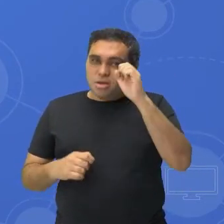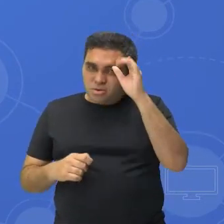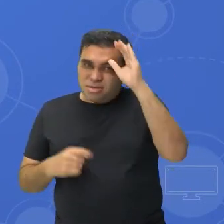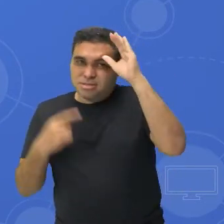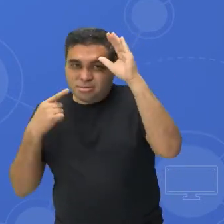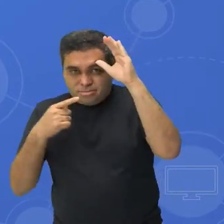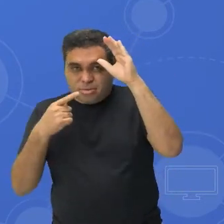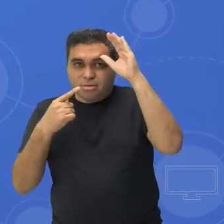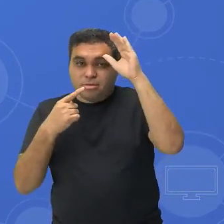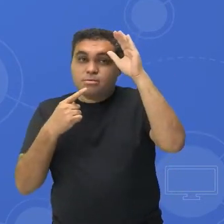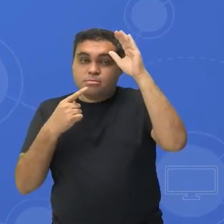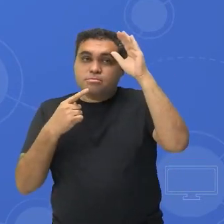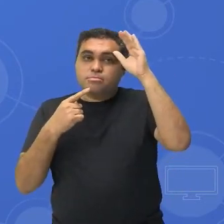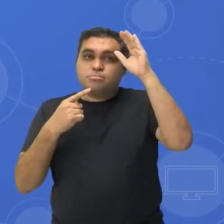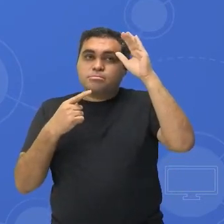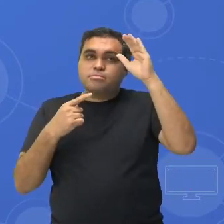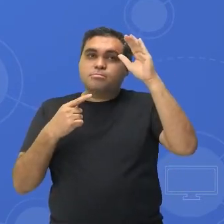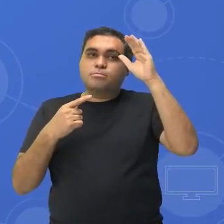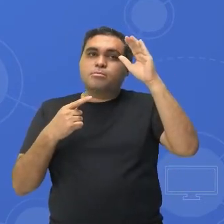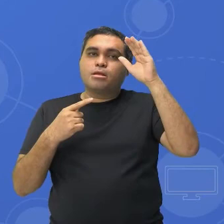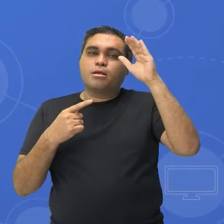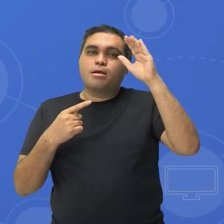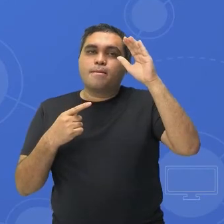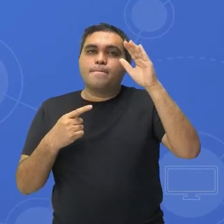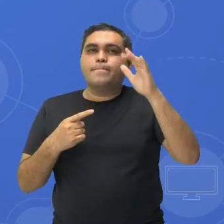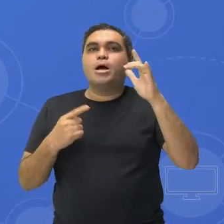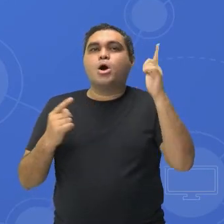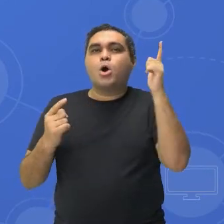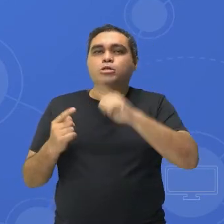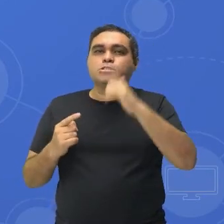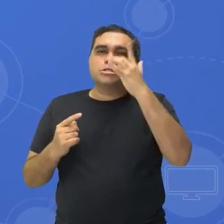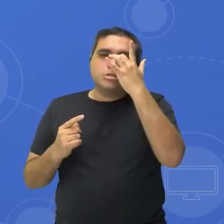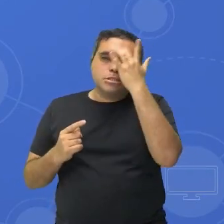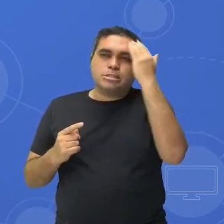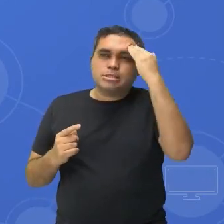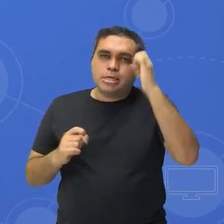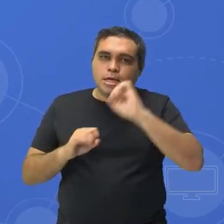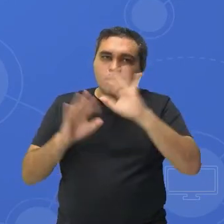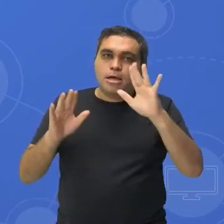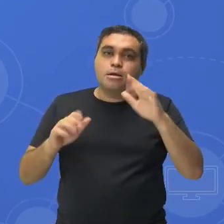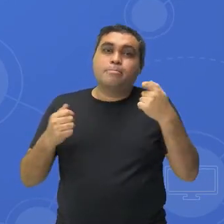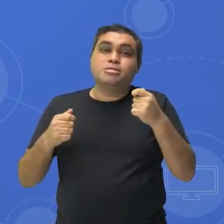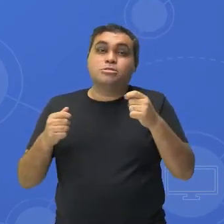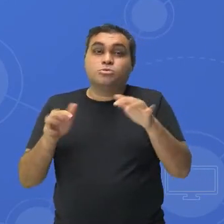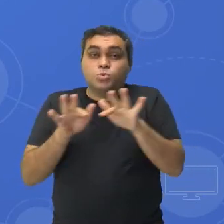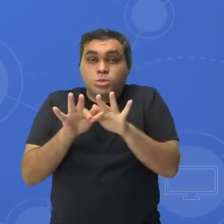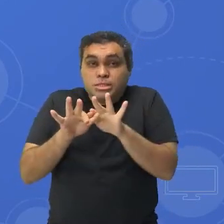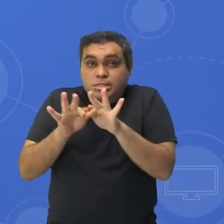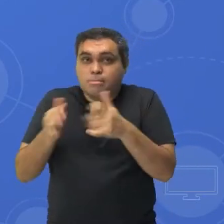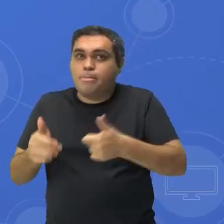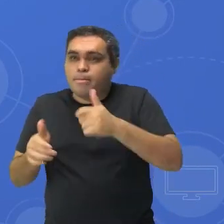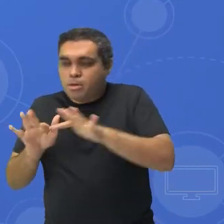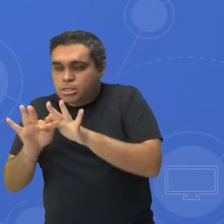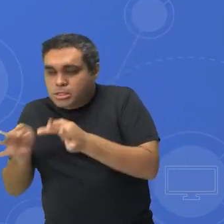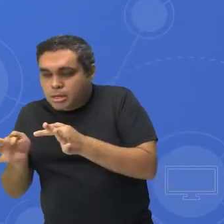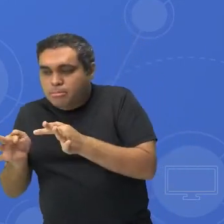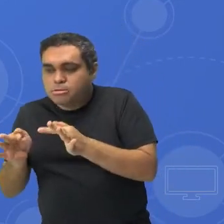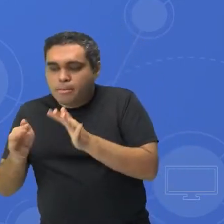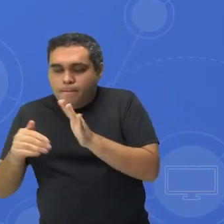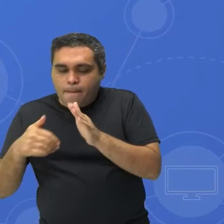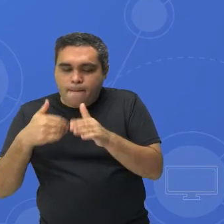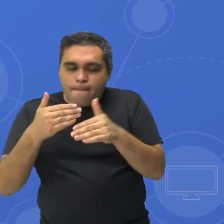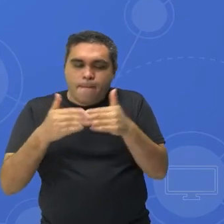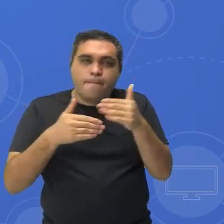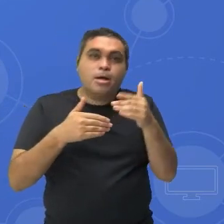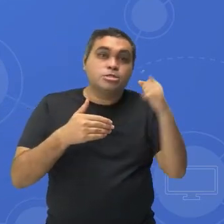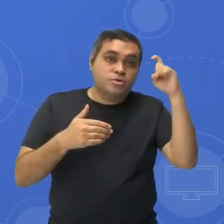conhecimento, para ser mais fácil de compreendê-lo, eu tenho que partir do que é mais simples, para depois chegar